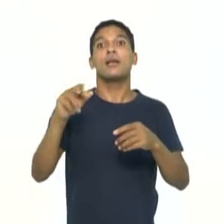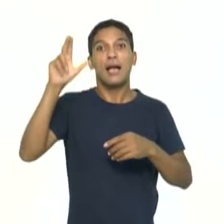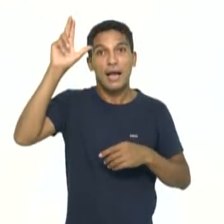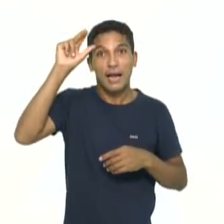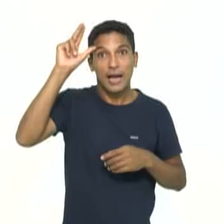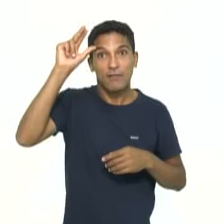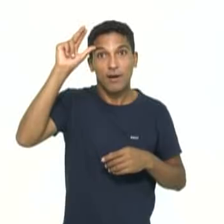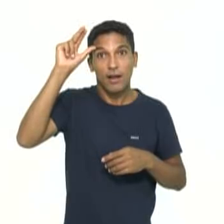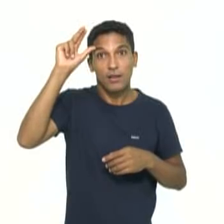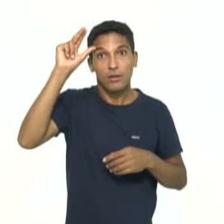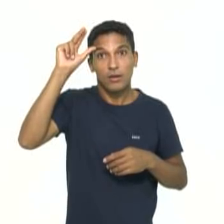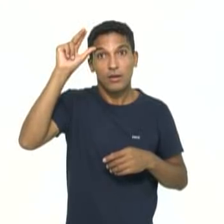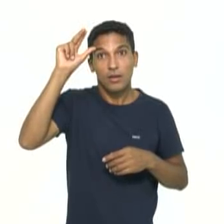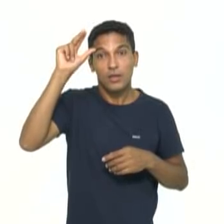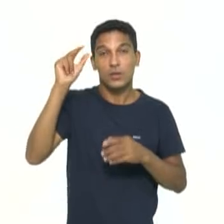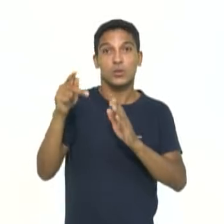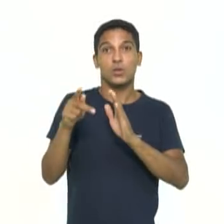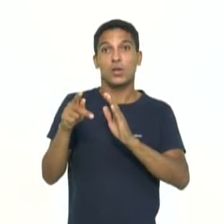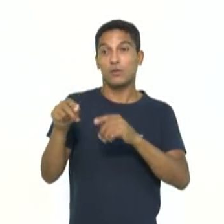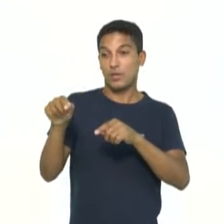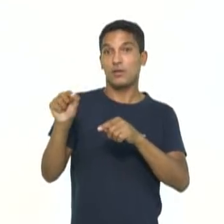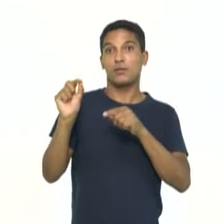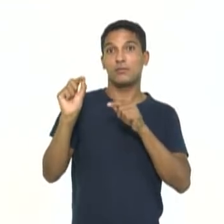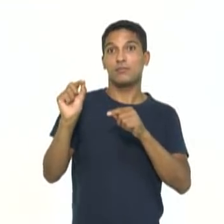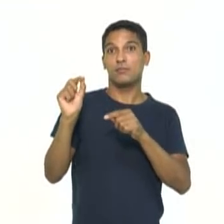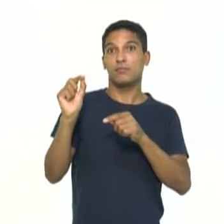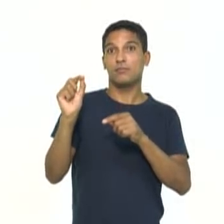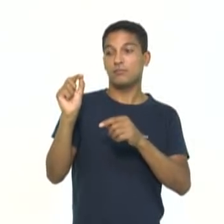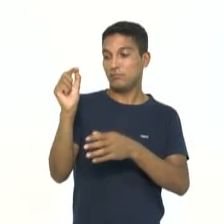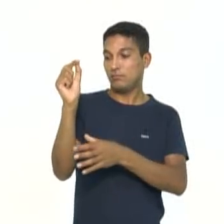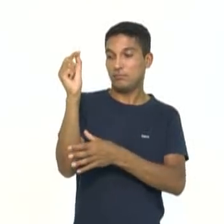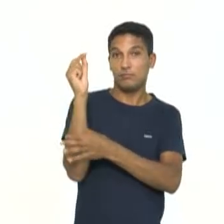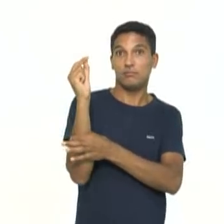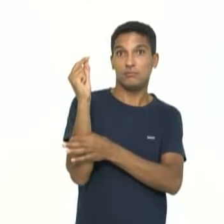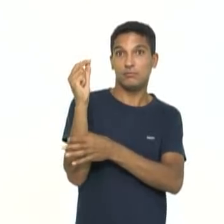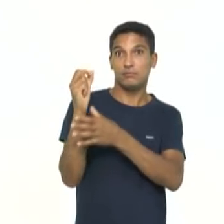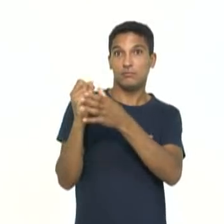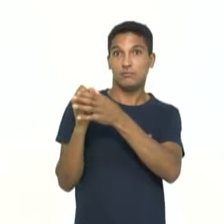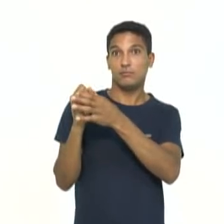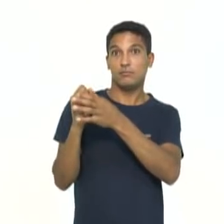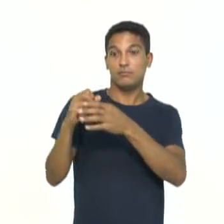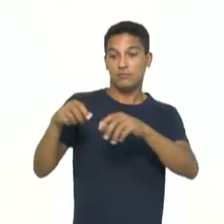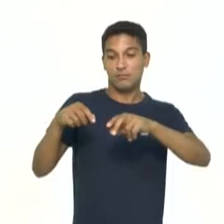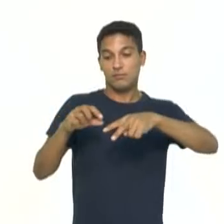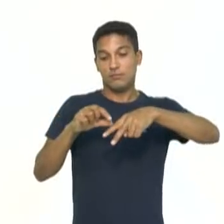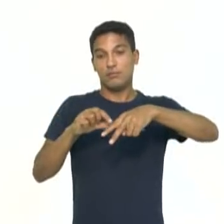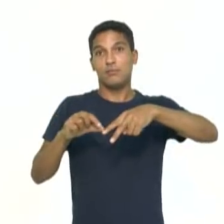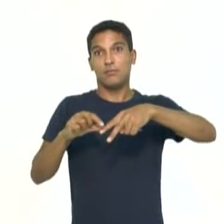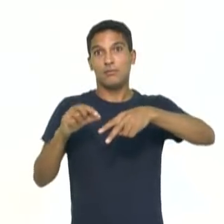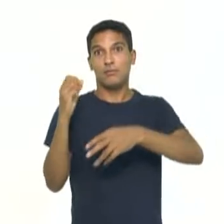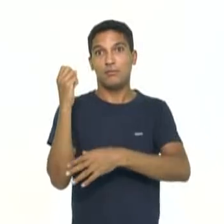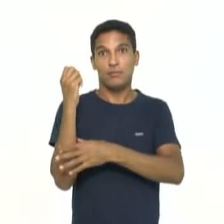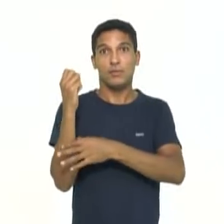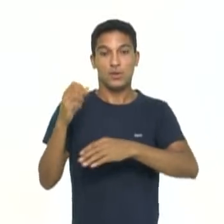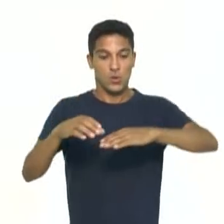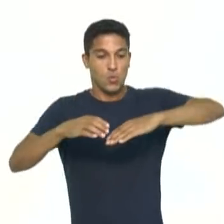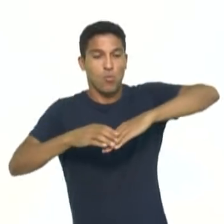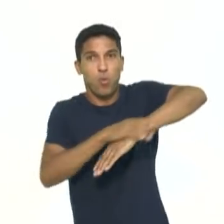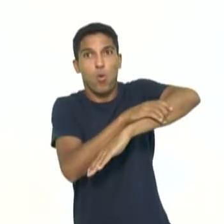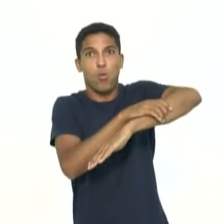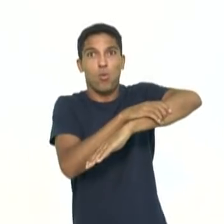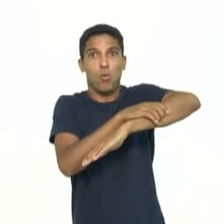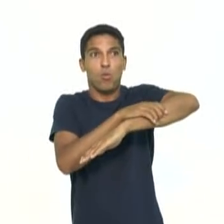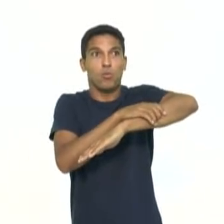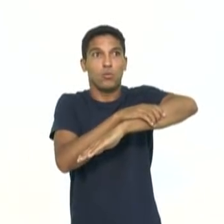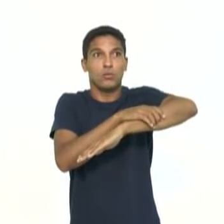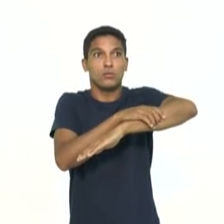cavalo, né, amarrada com couro, porque essa bota teria que vir até os joelhos, um pouco acima,